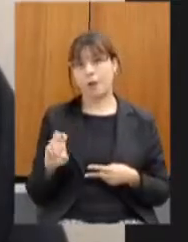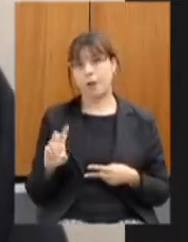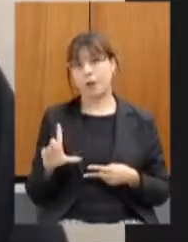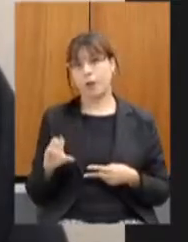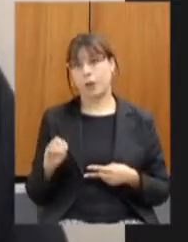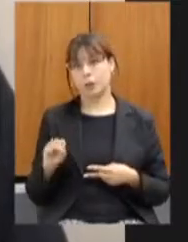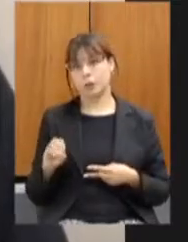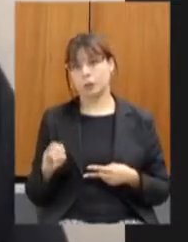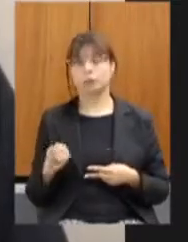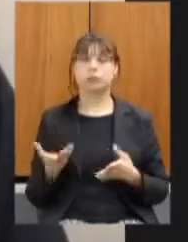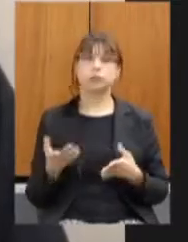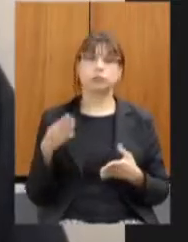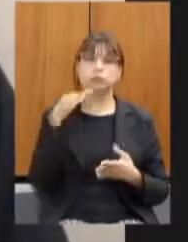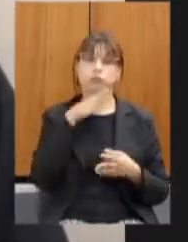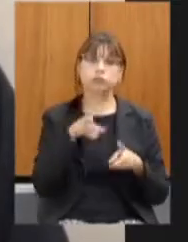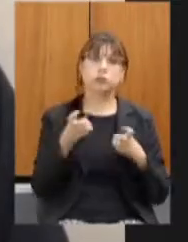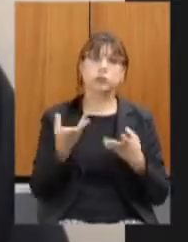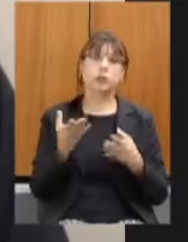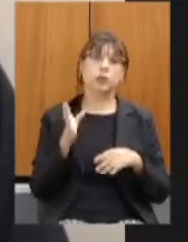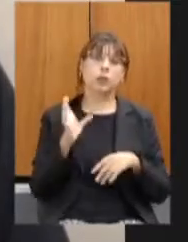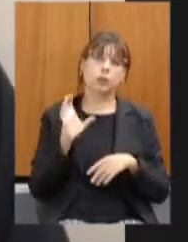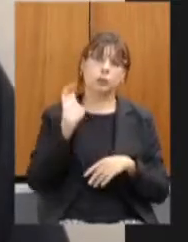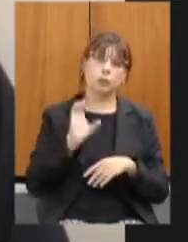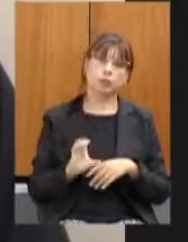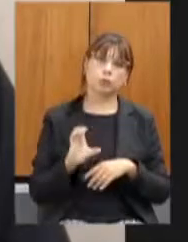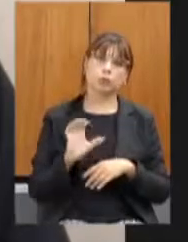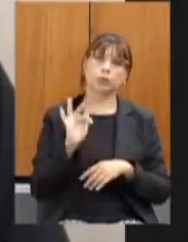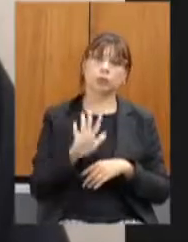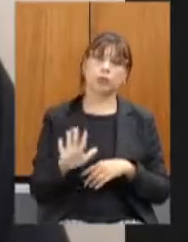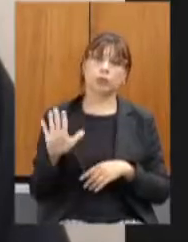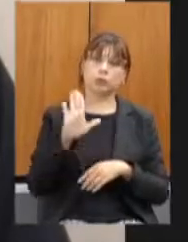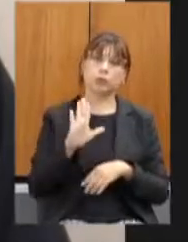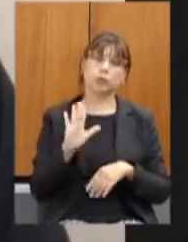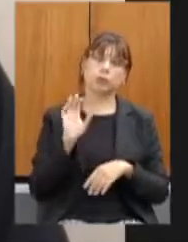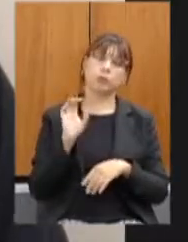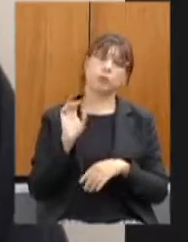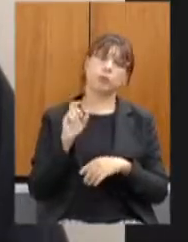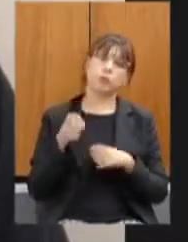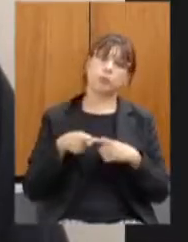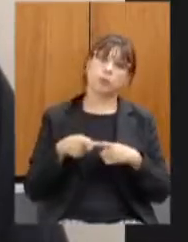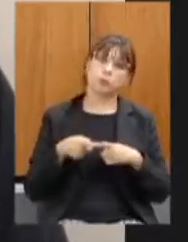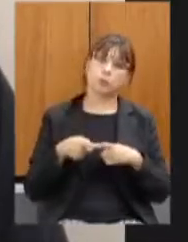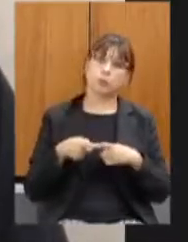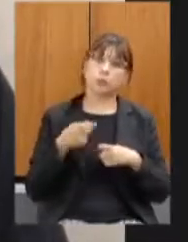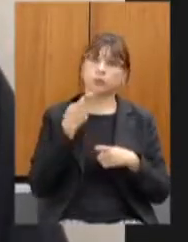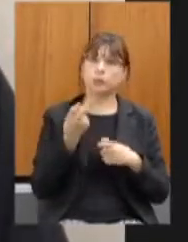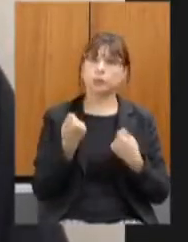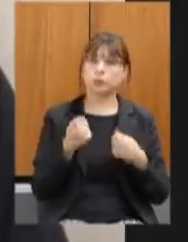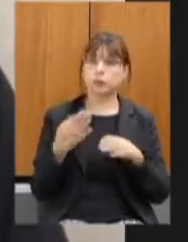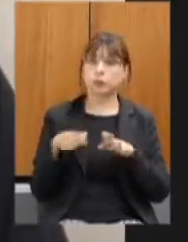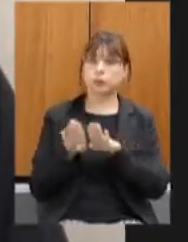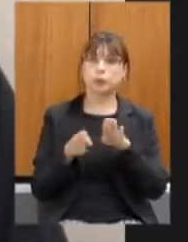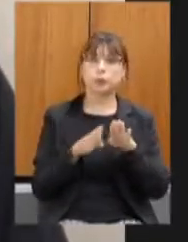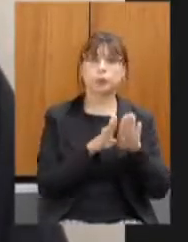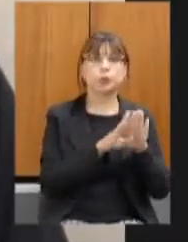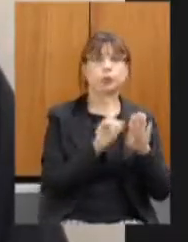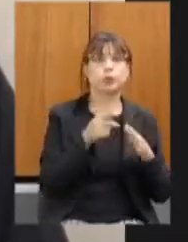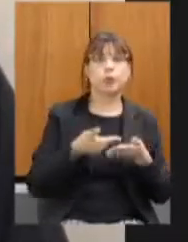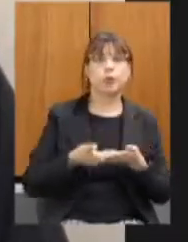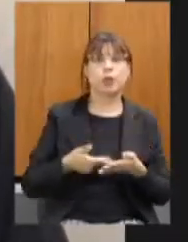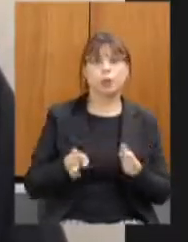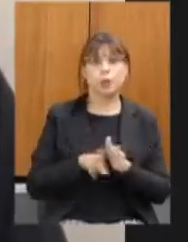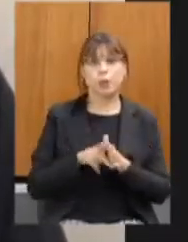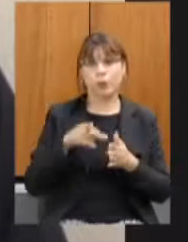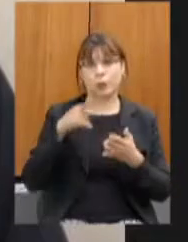Conselho Federal de Medicina vem apresentando o fechamento de vários leitos psiquiátricos ao longo dos anos